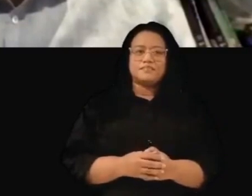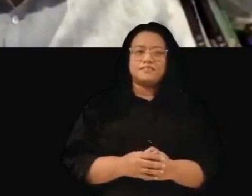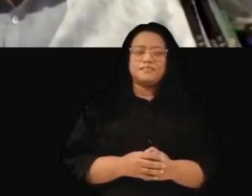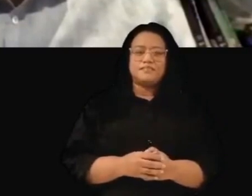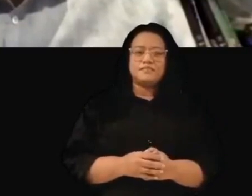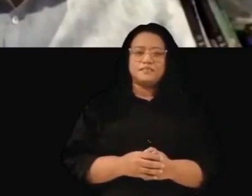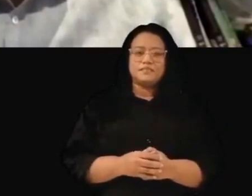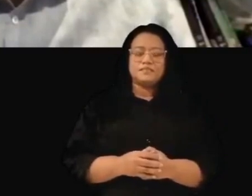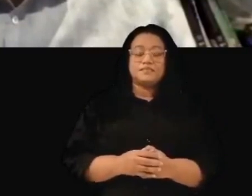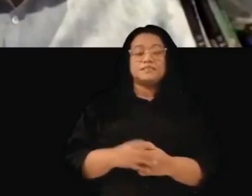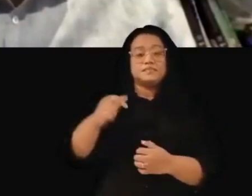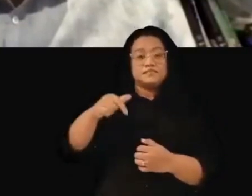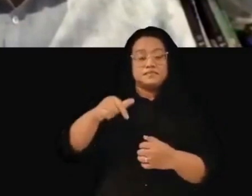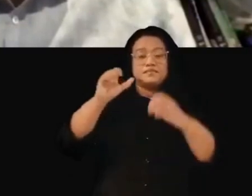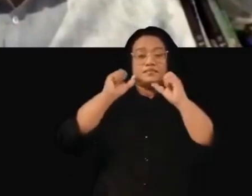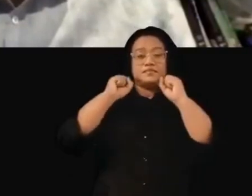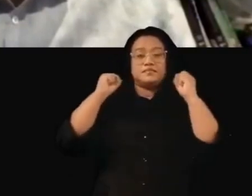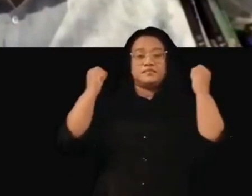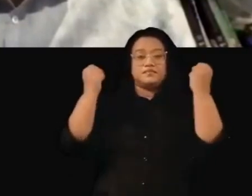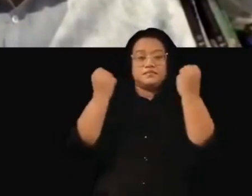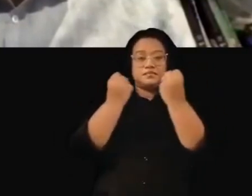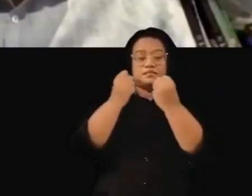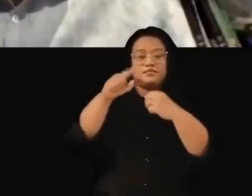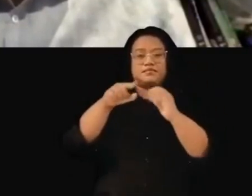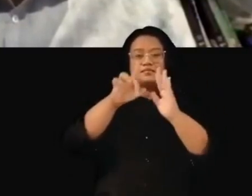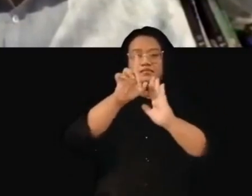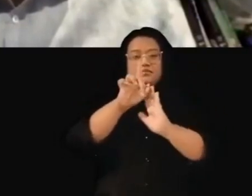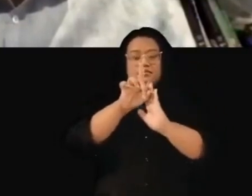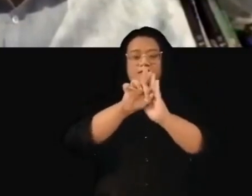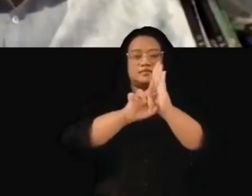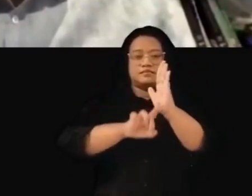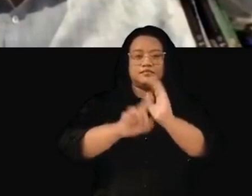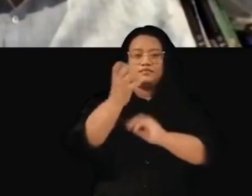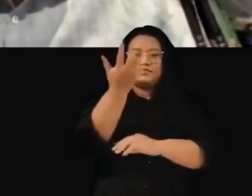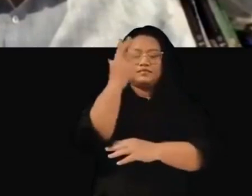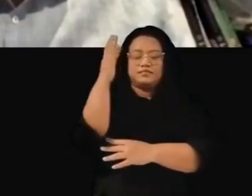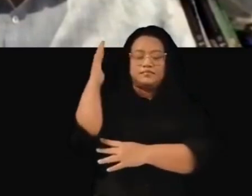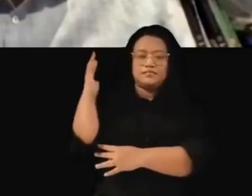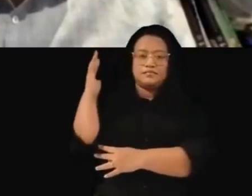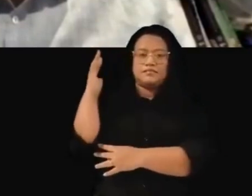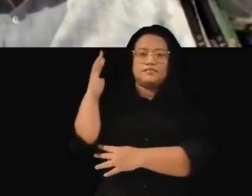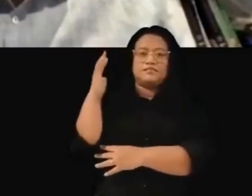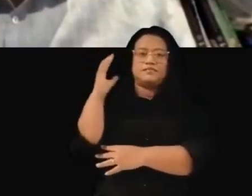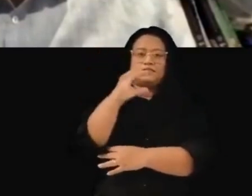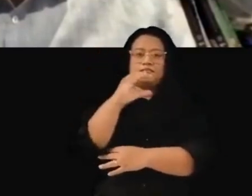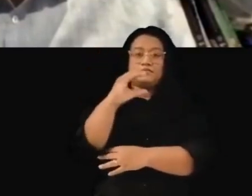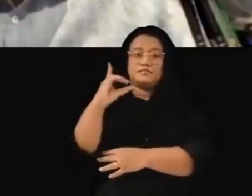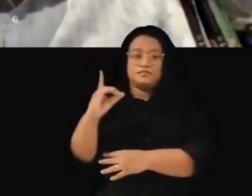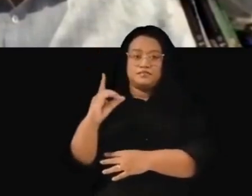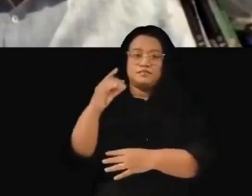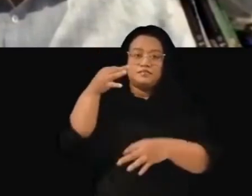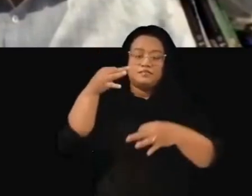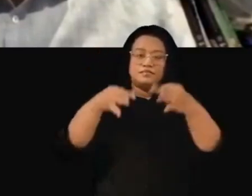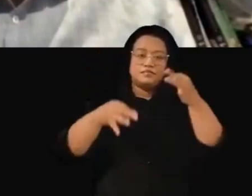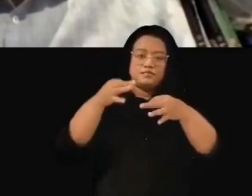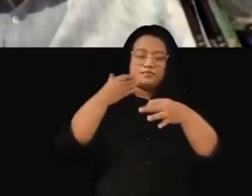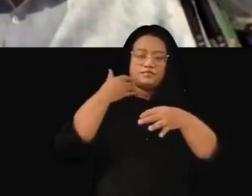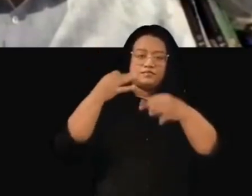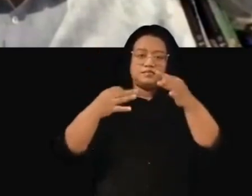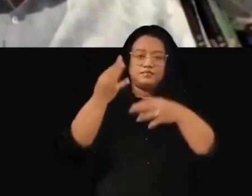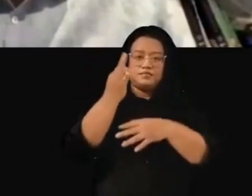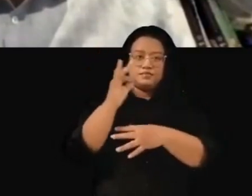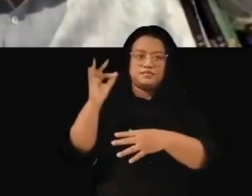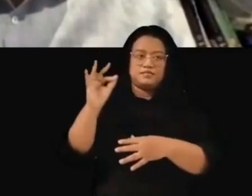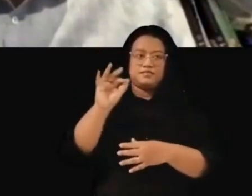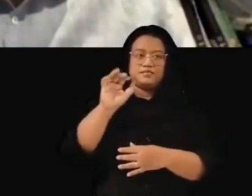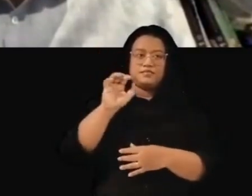este seminário de direito ambiental, coordenado pela juíza federal Raicler Baldresca, aqui ao meu lado, e